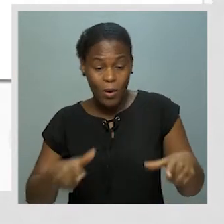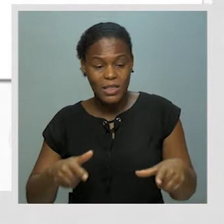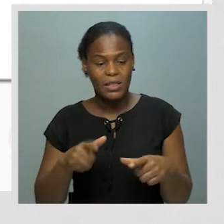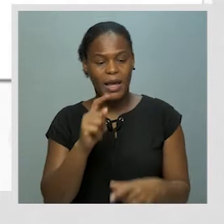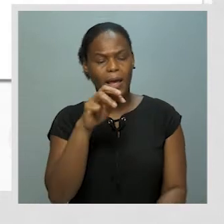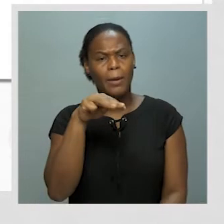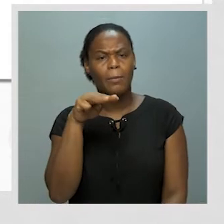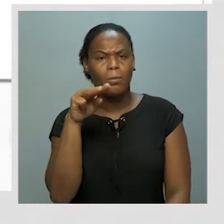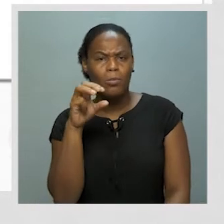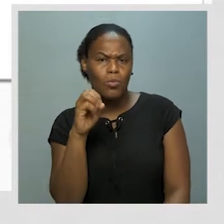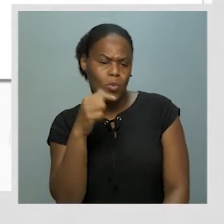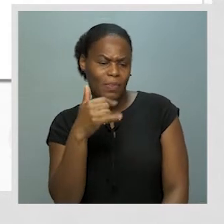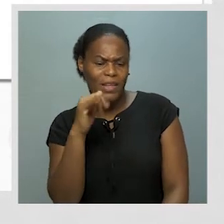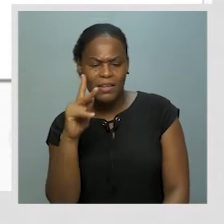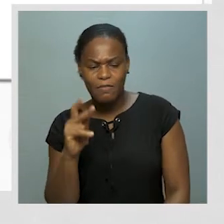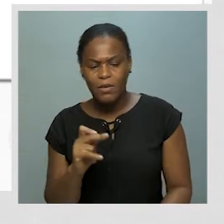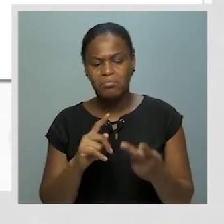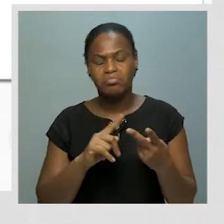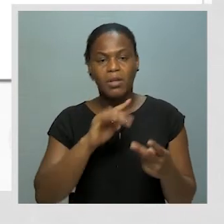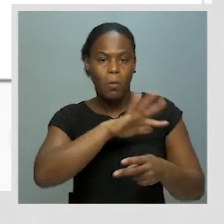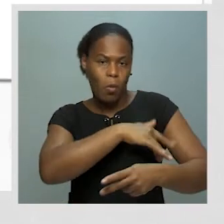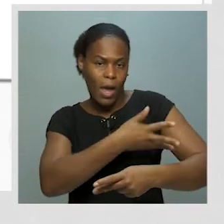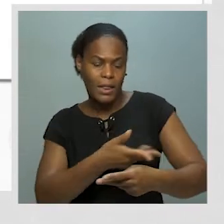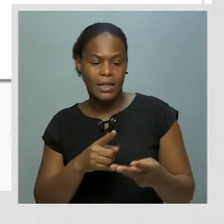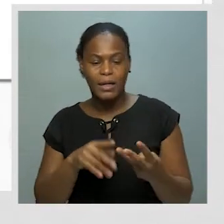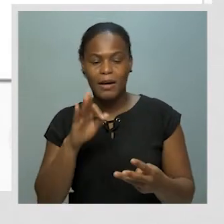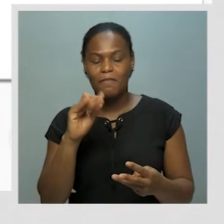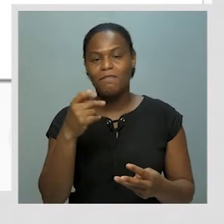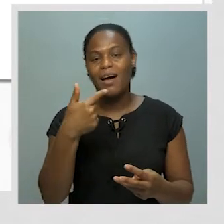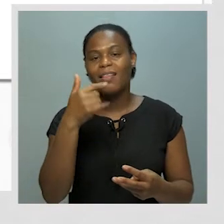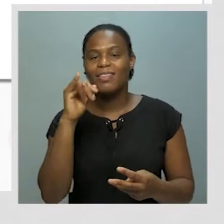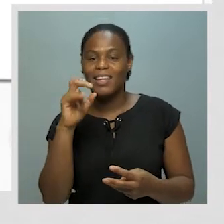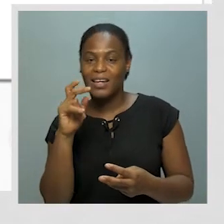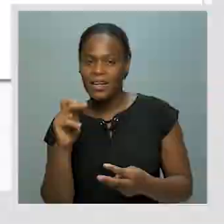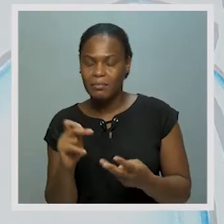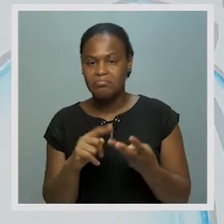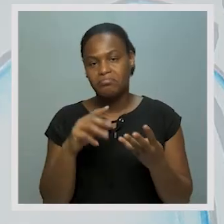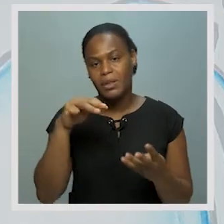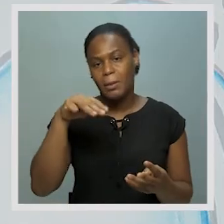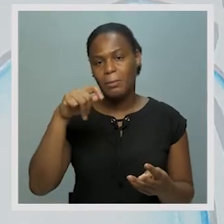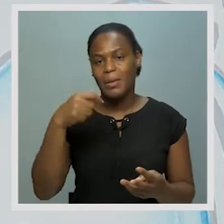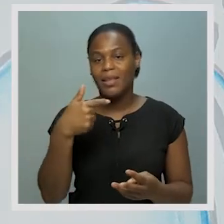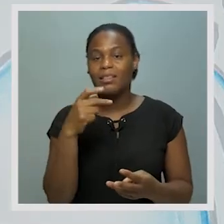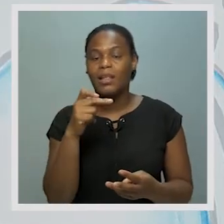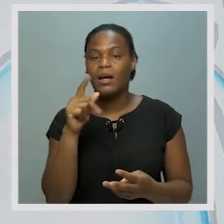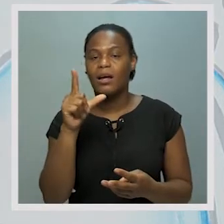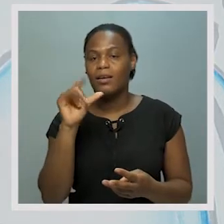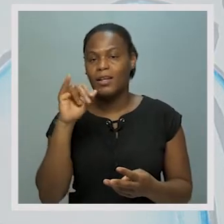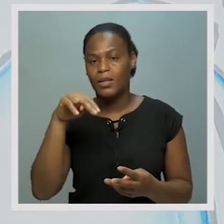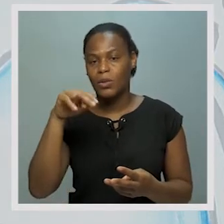apelativa, fática, referencial e metalinguística? Reparem que